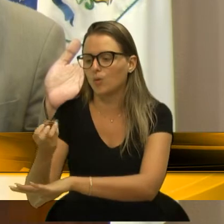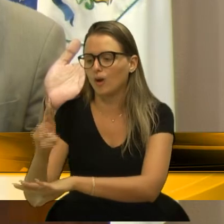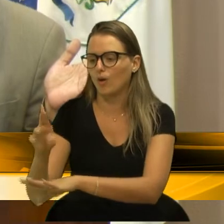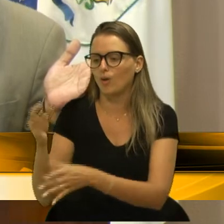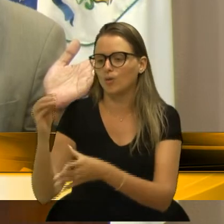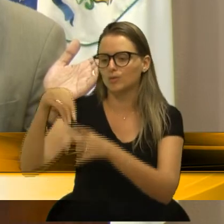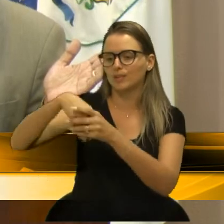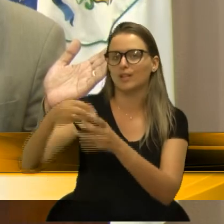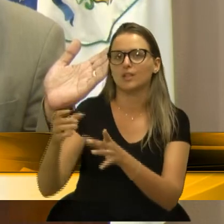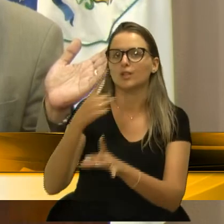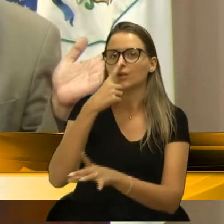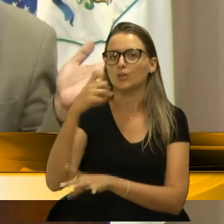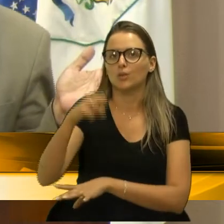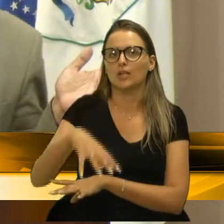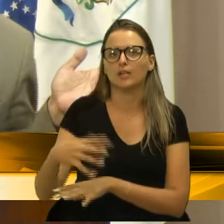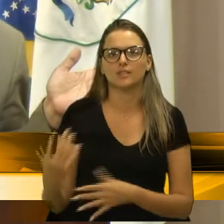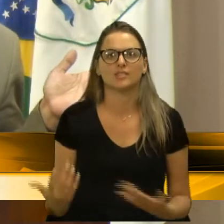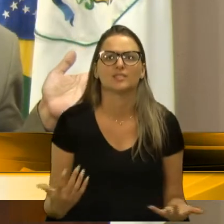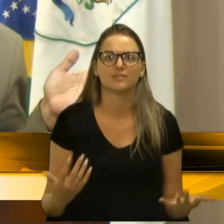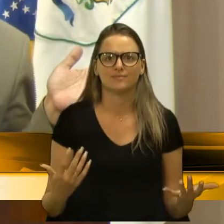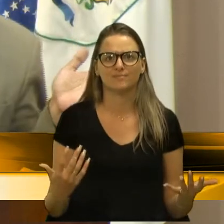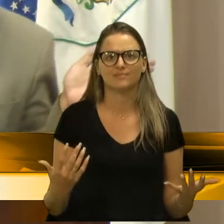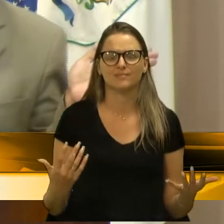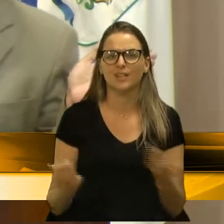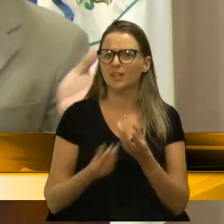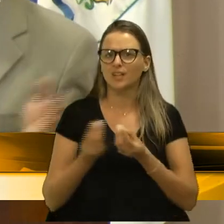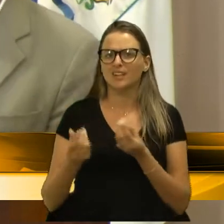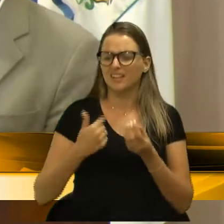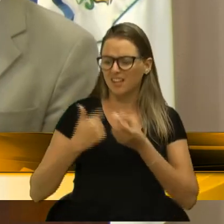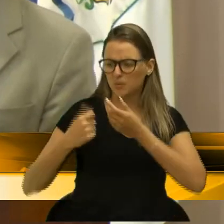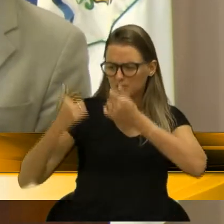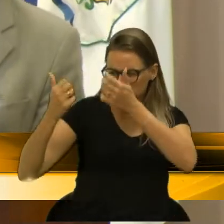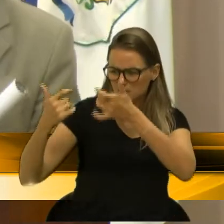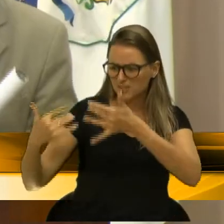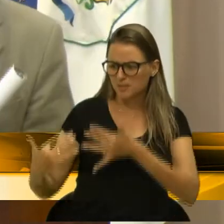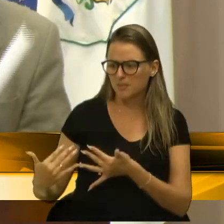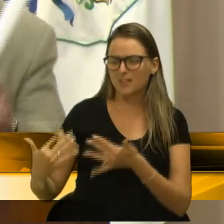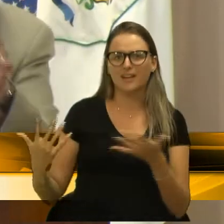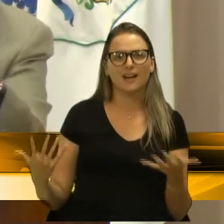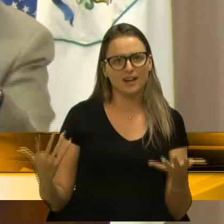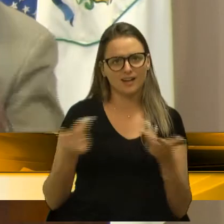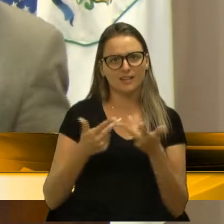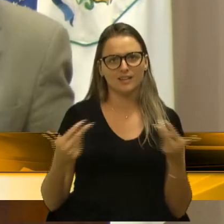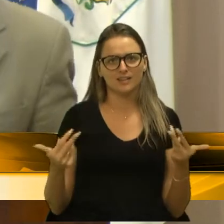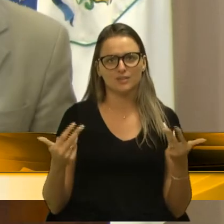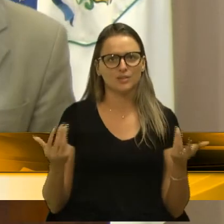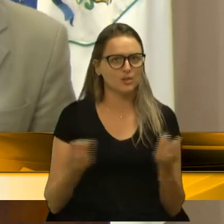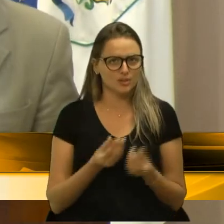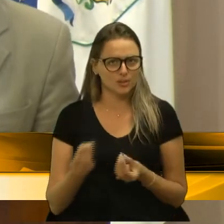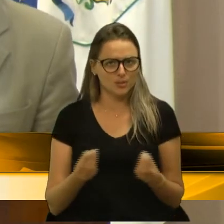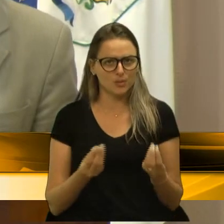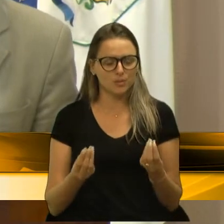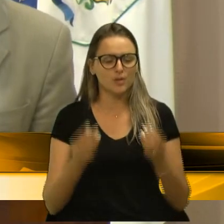Acaba o diálogo, né? Quer dizer, eu tenho que justificar a minha ineficiência. Então, a campanha da fraternidade traz